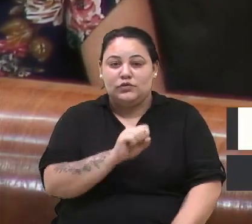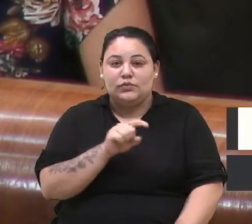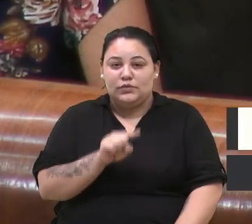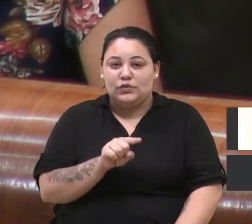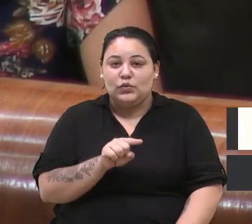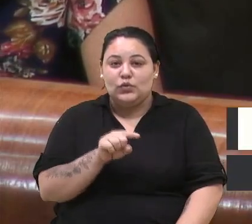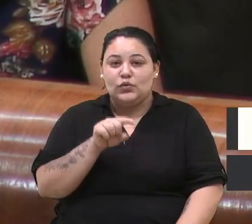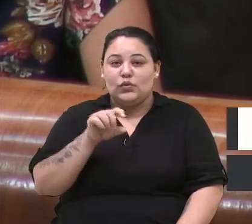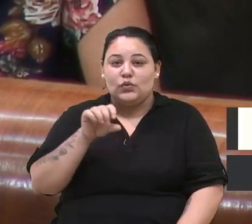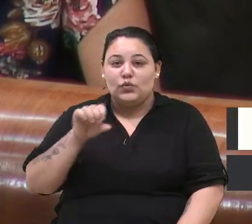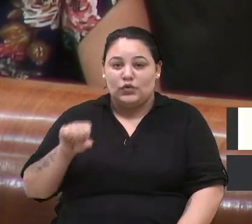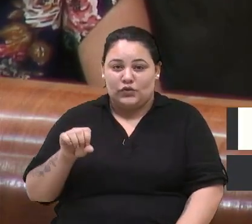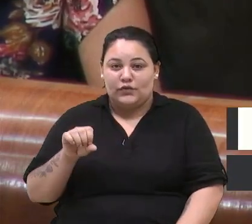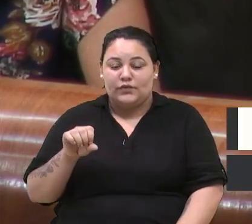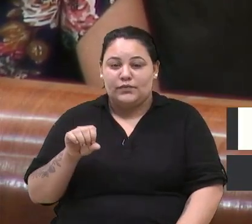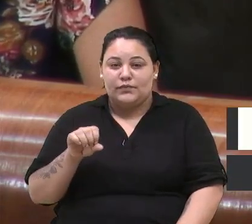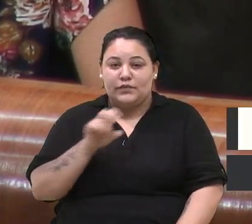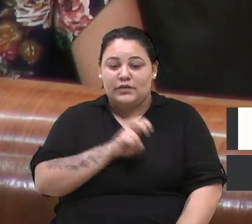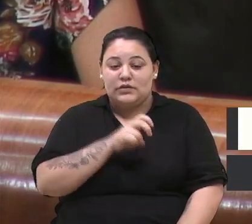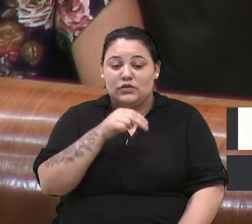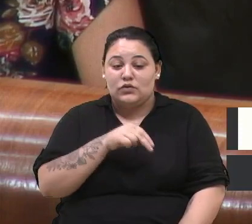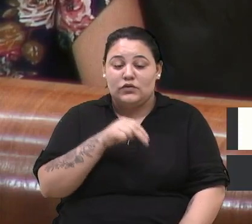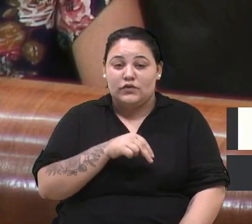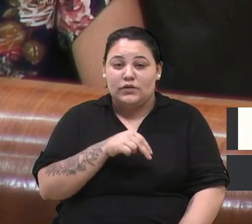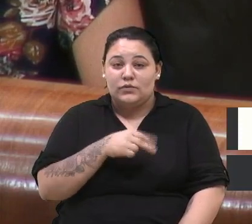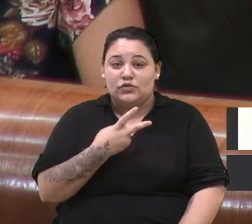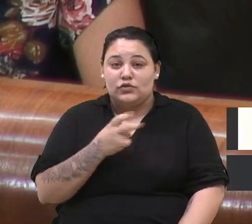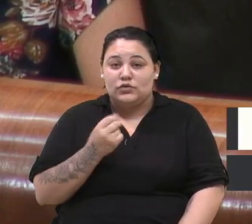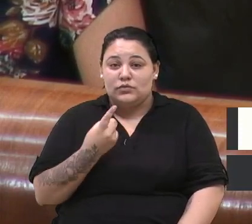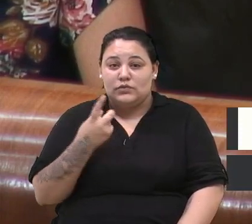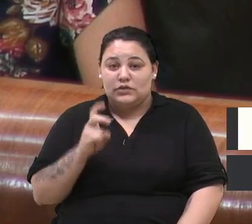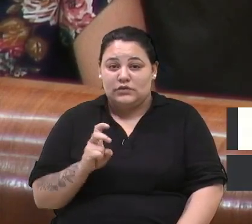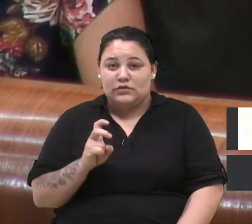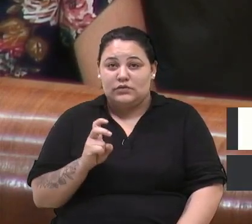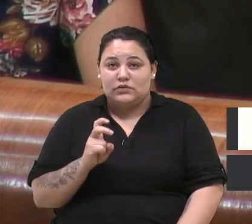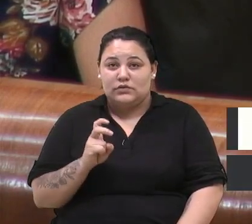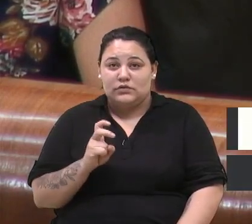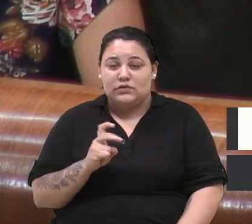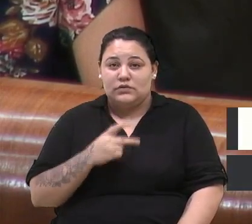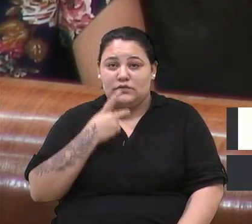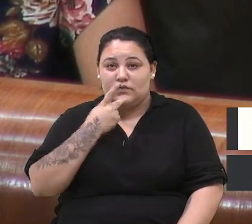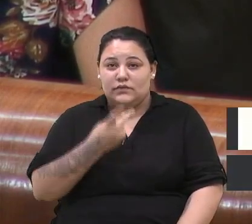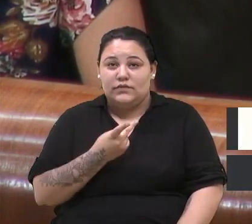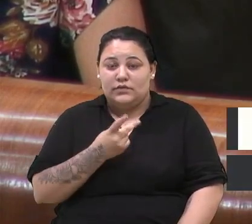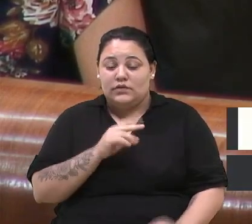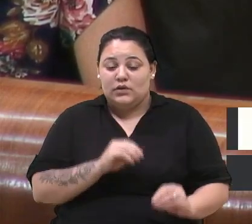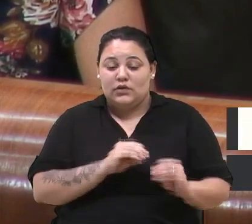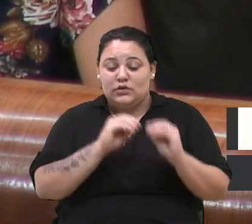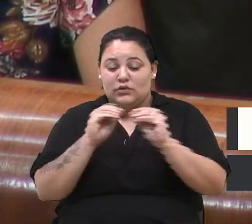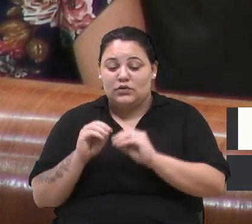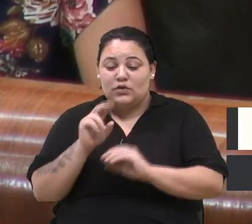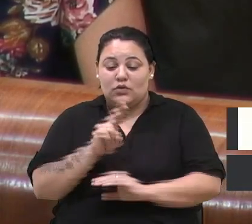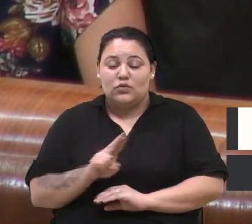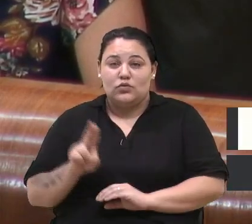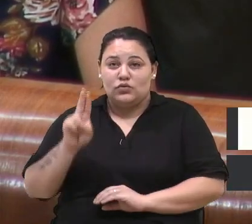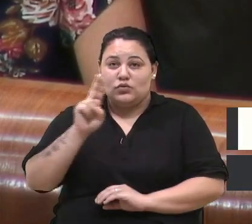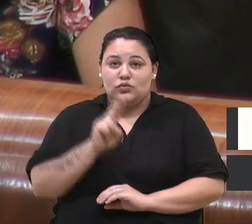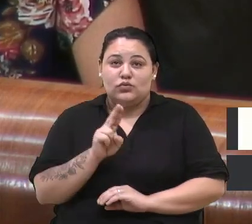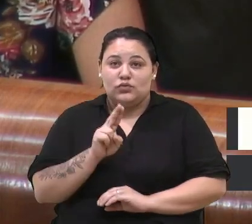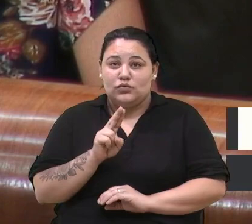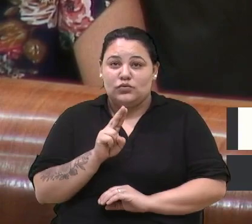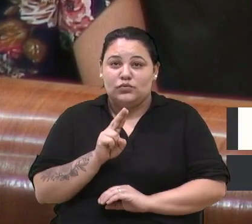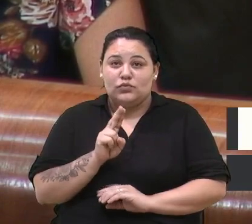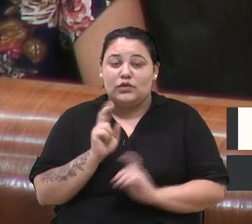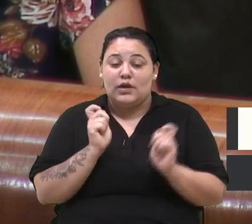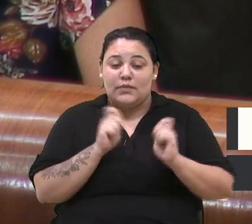8.009, de 5 de novembro de 2015, que disciplina a transferência e utilização de potencial